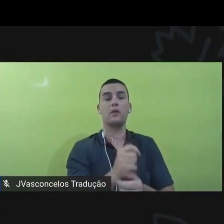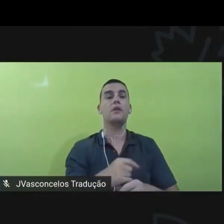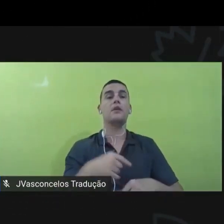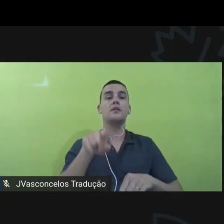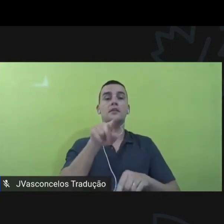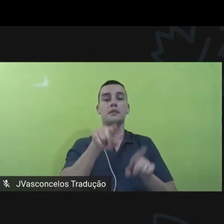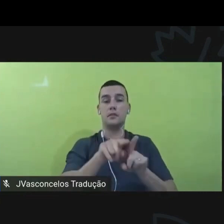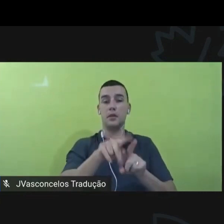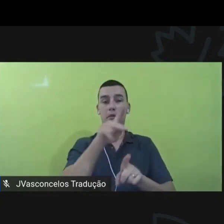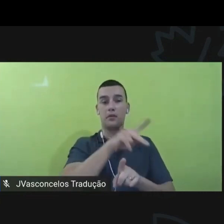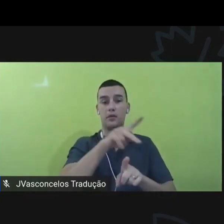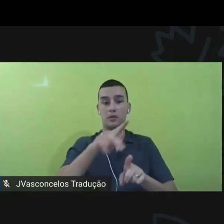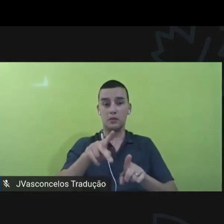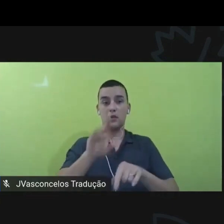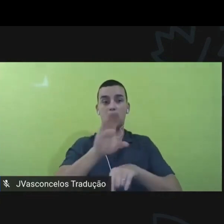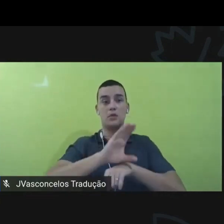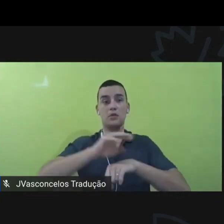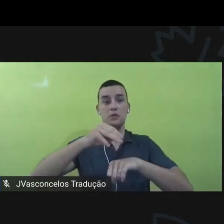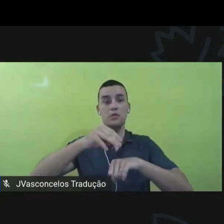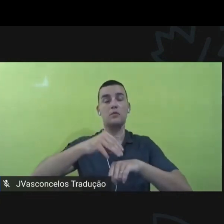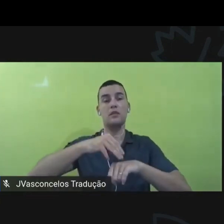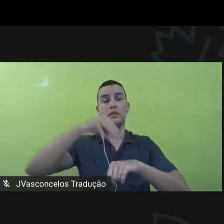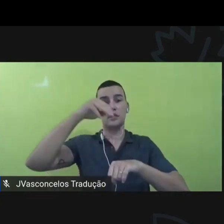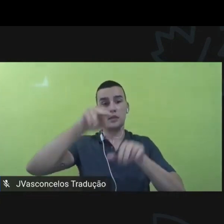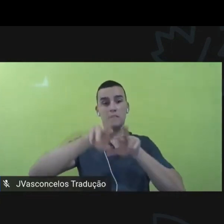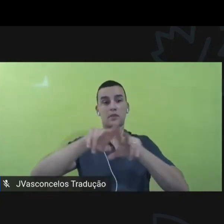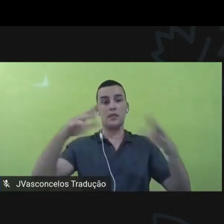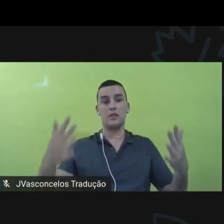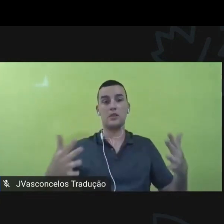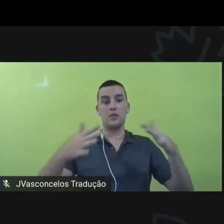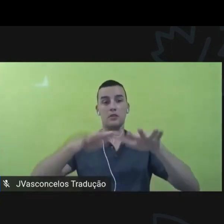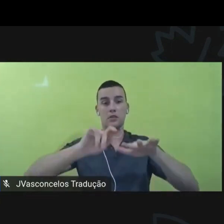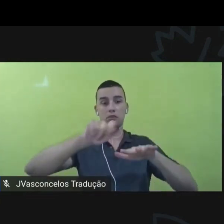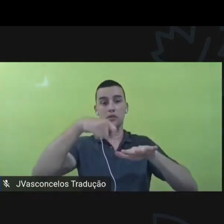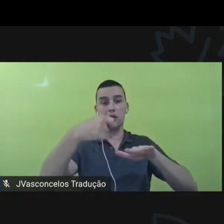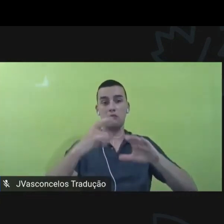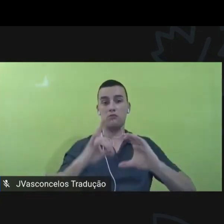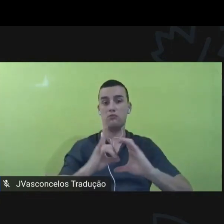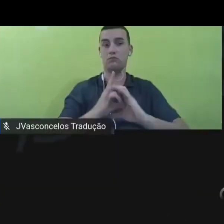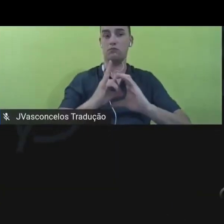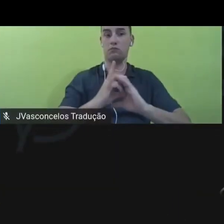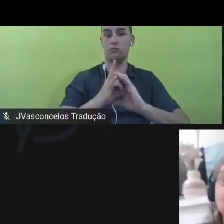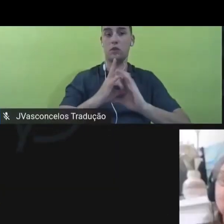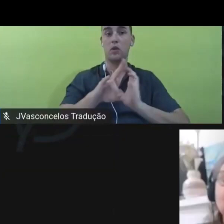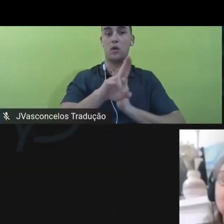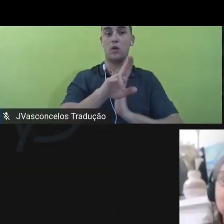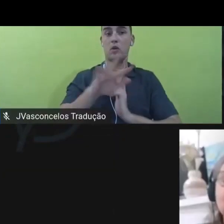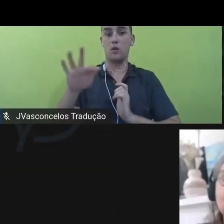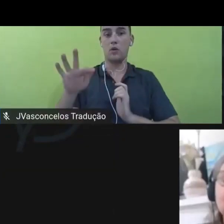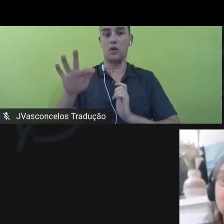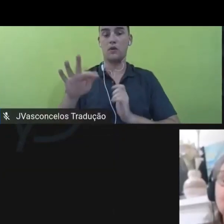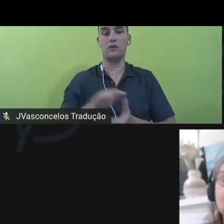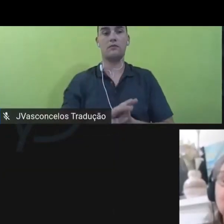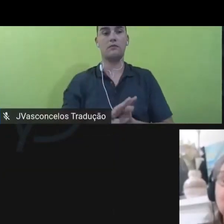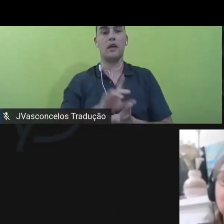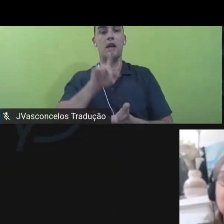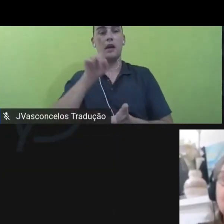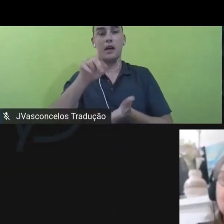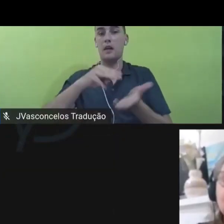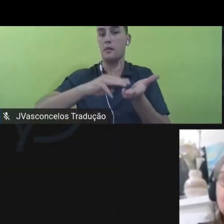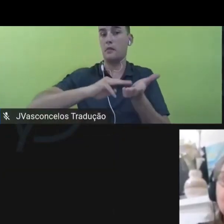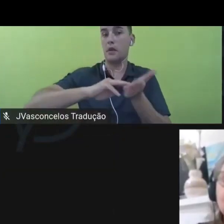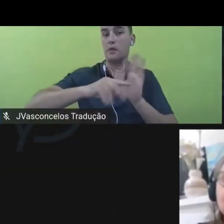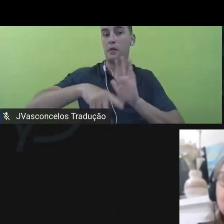mestrado profissional em Diversidade e Inclusão, da Universidade Federal Fluminense. É membro da Comissão para